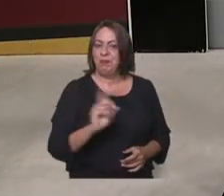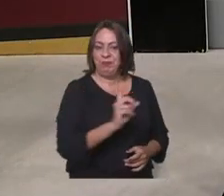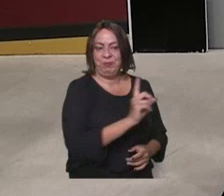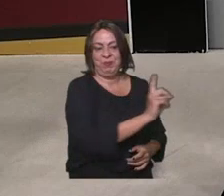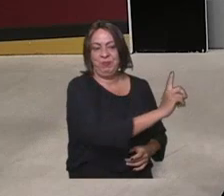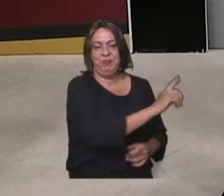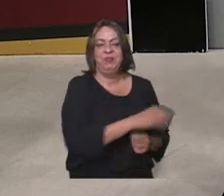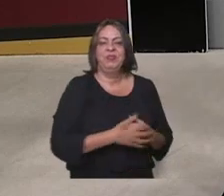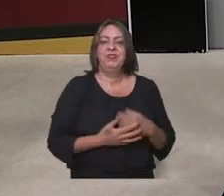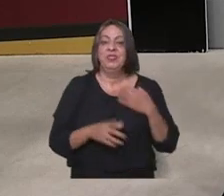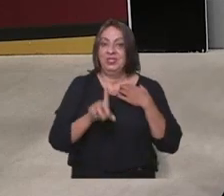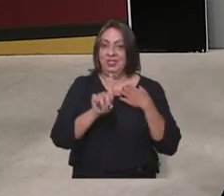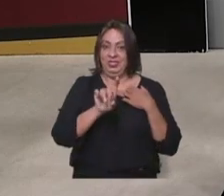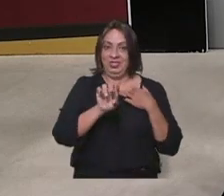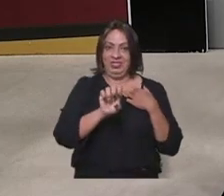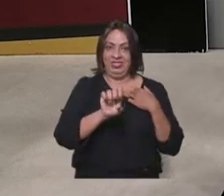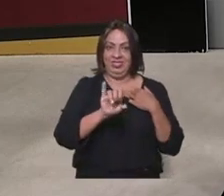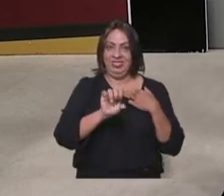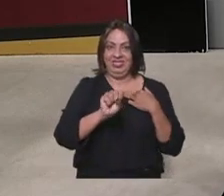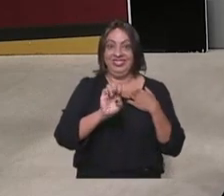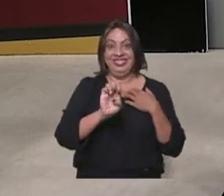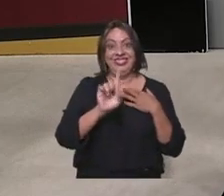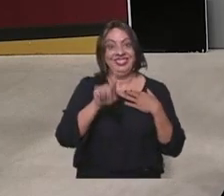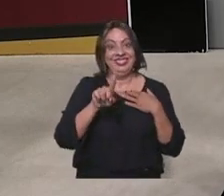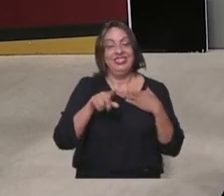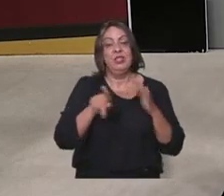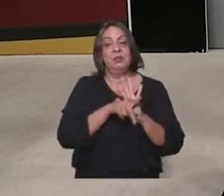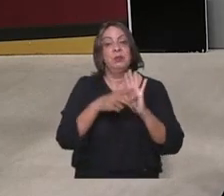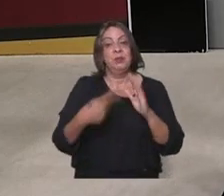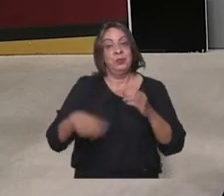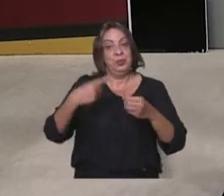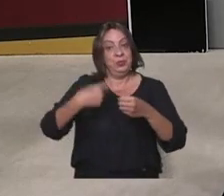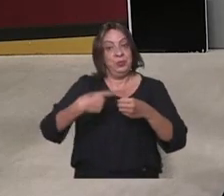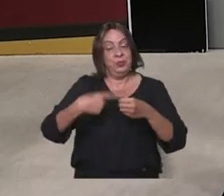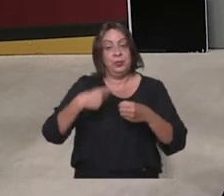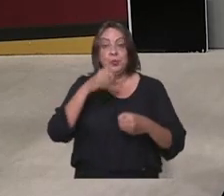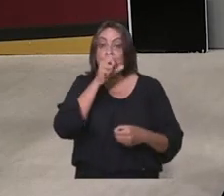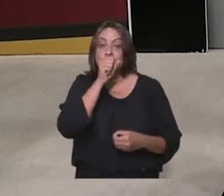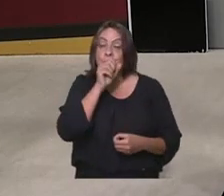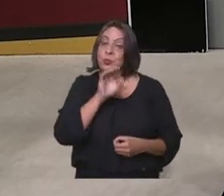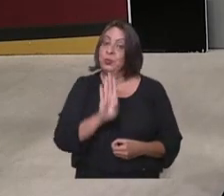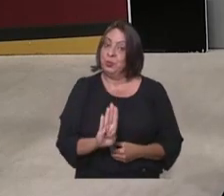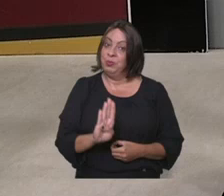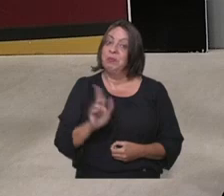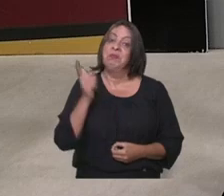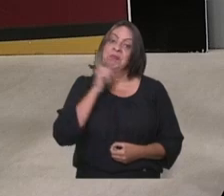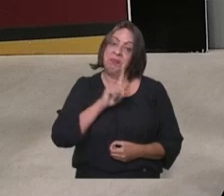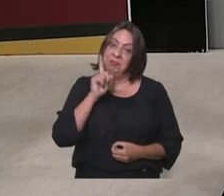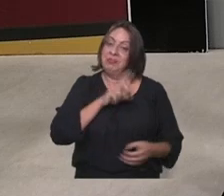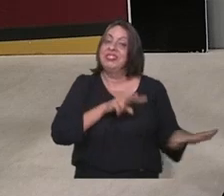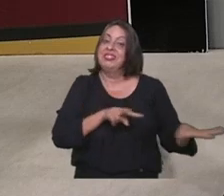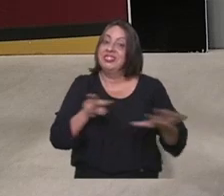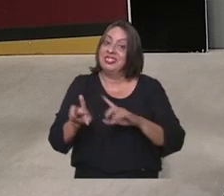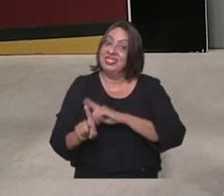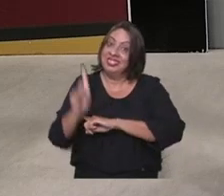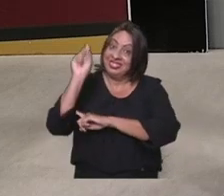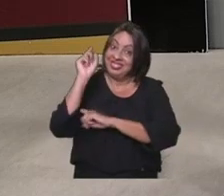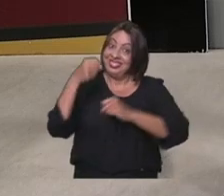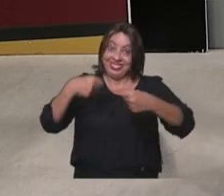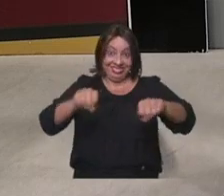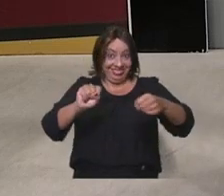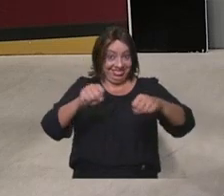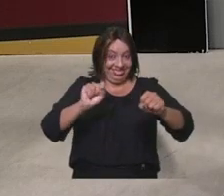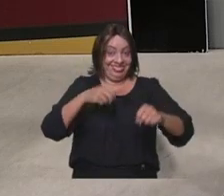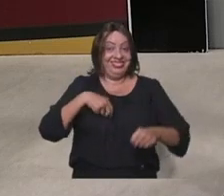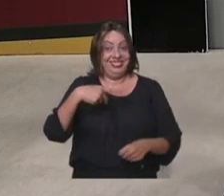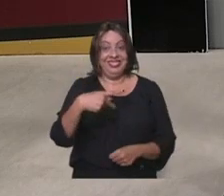A Deise Vitória Cruz, ela é da cidade de Buquim, foi contemplada no segundo prêmio da semana passada com uma moto Honda